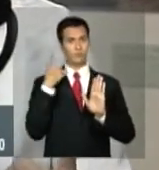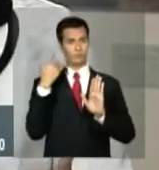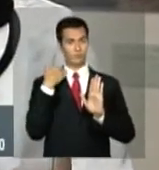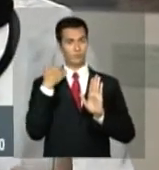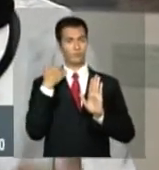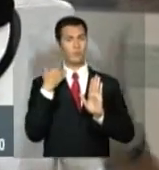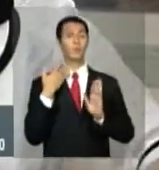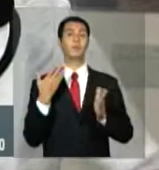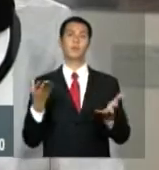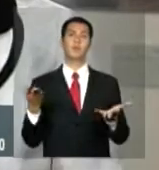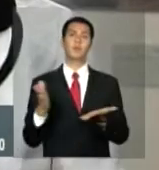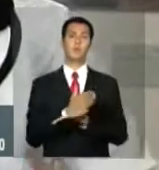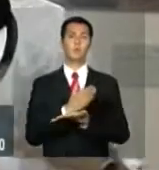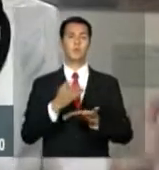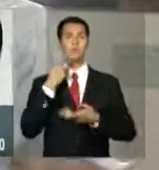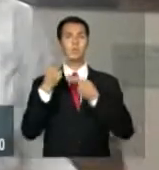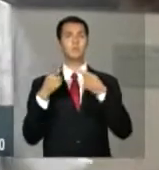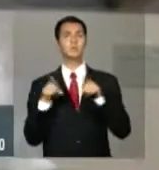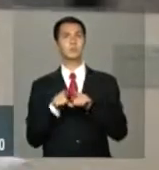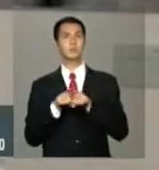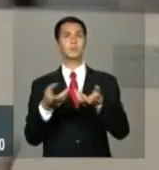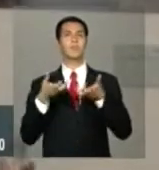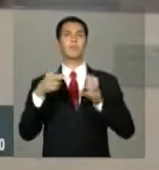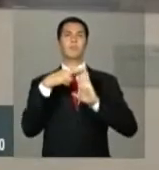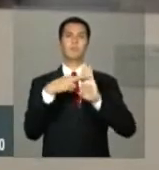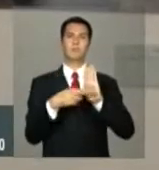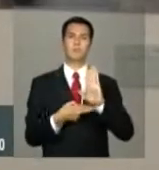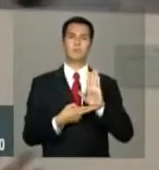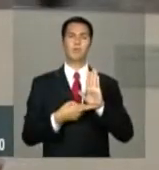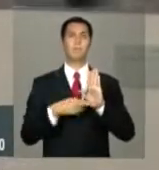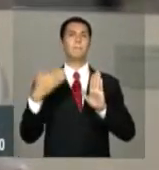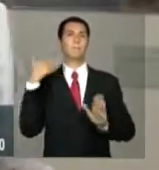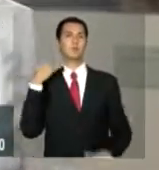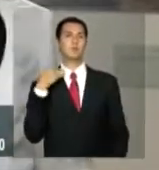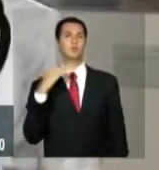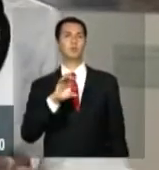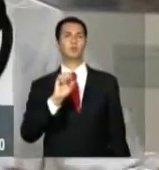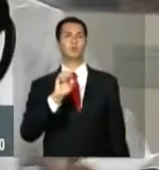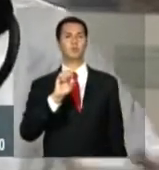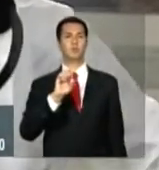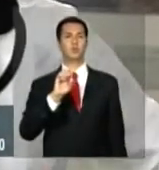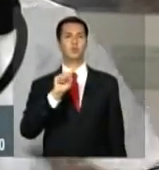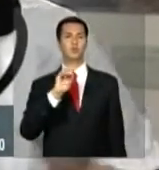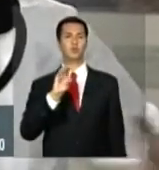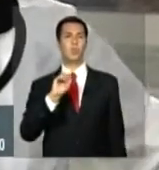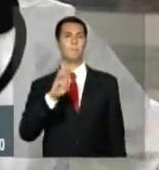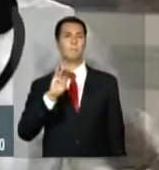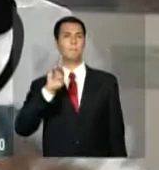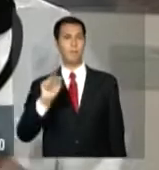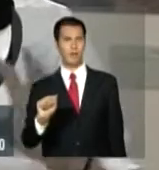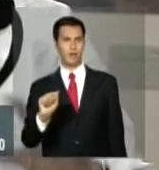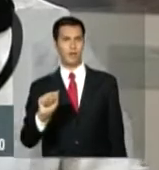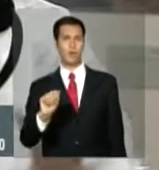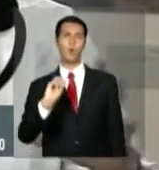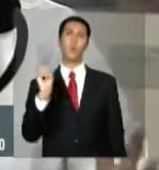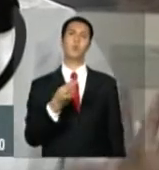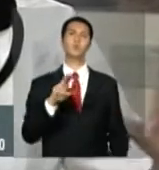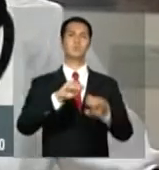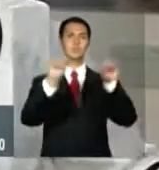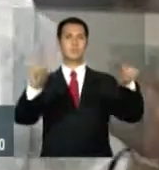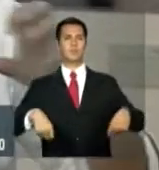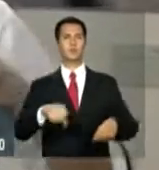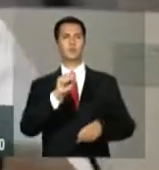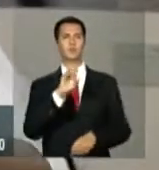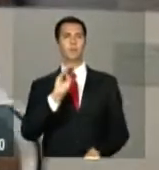chamados shadow bank, né? Os bancos sombras, ou sistema sombra, chama-se